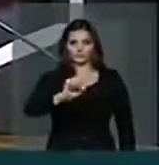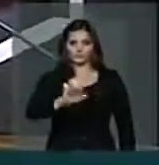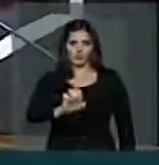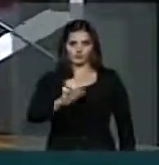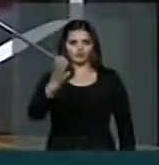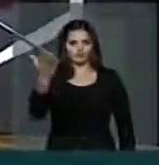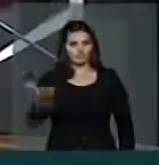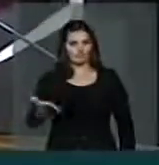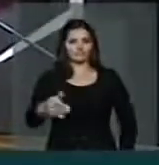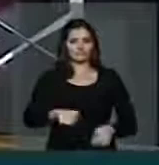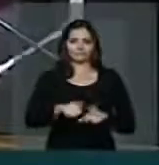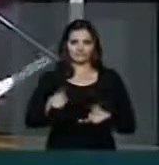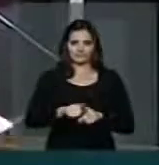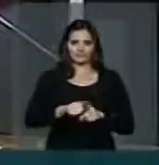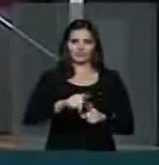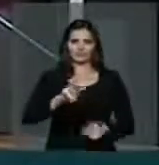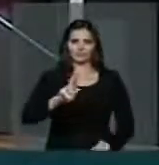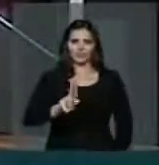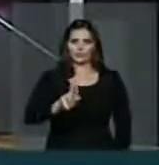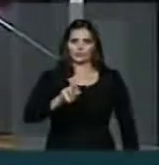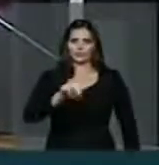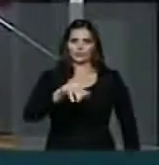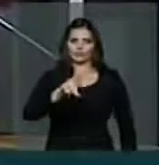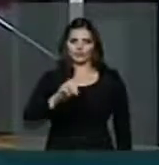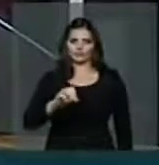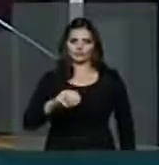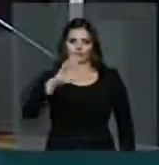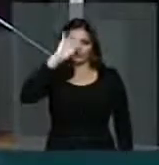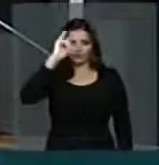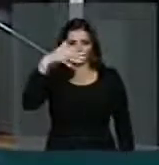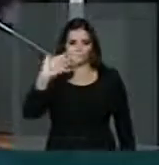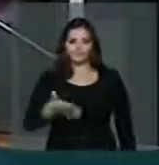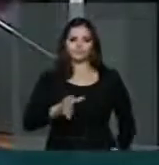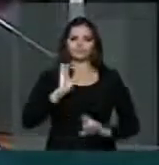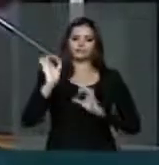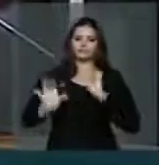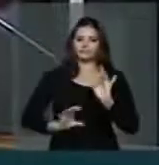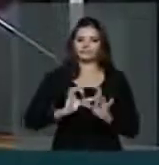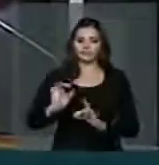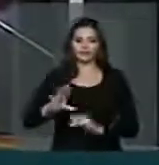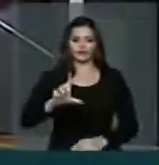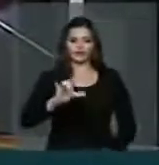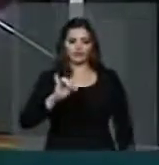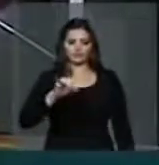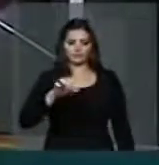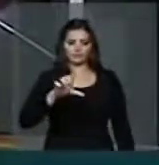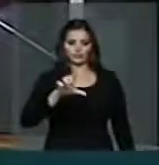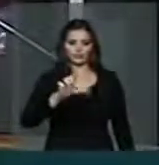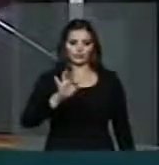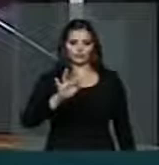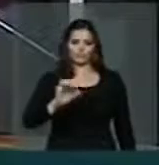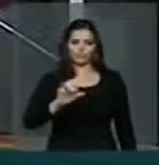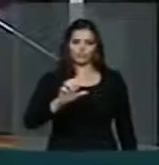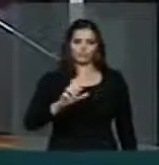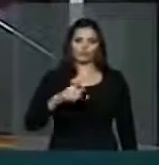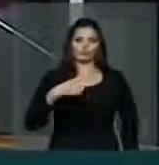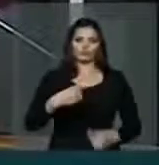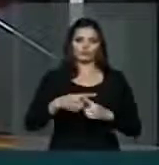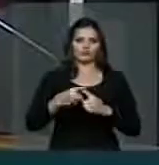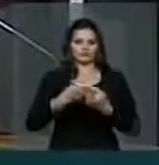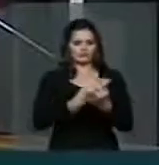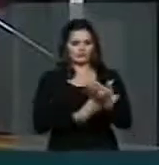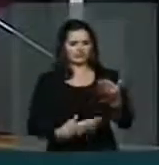Silva, nosso querido Urbano, e faço uma homenagem especial ao Lindolfo Silva, que com o seu